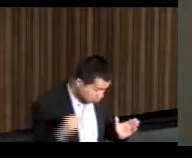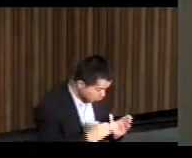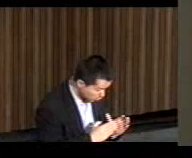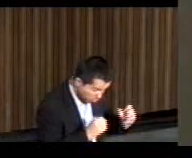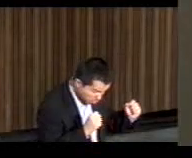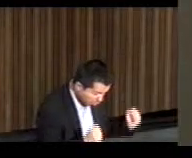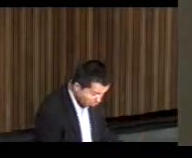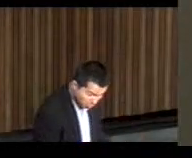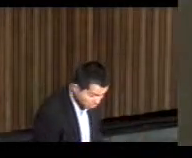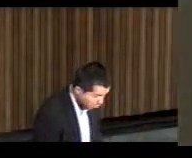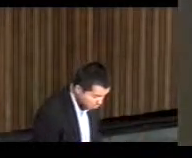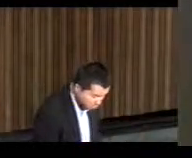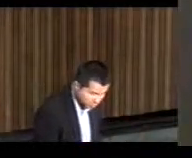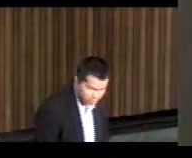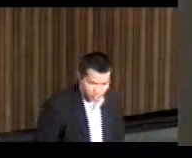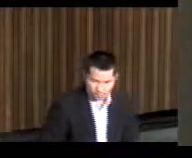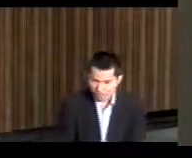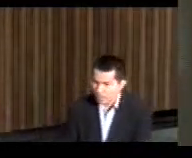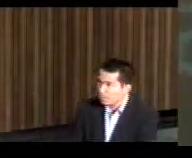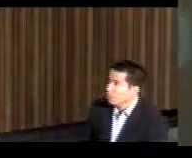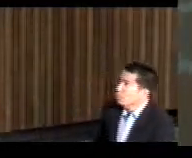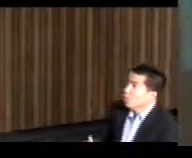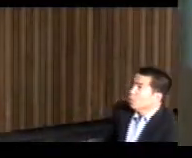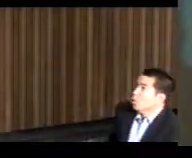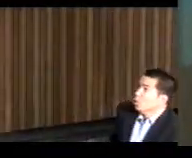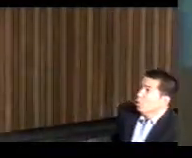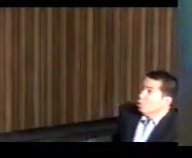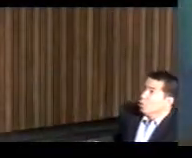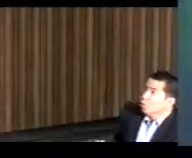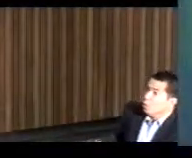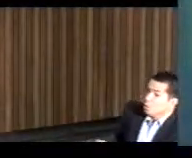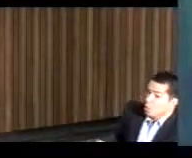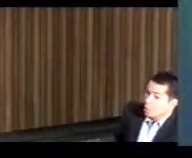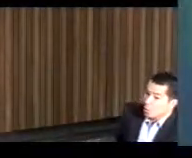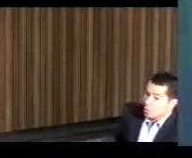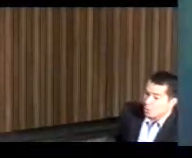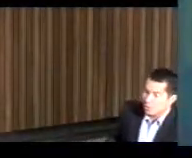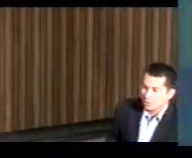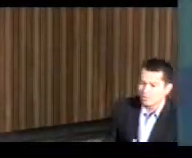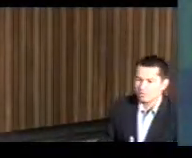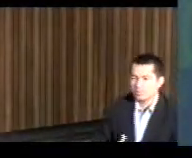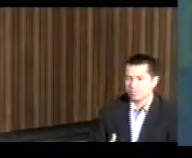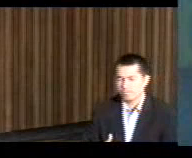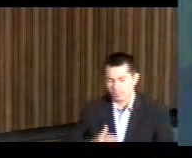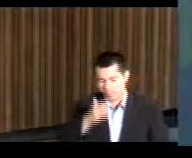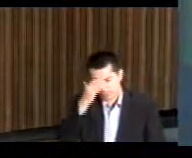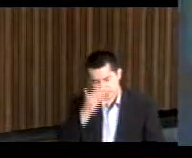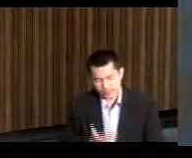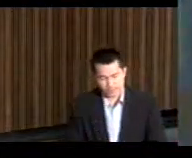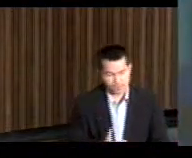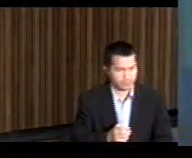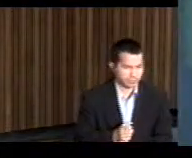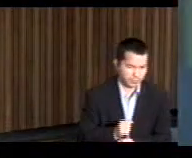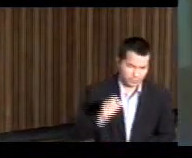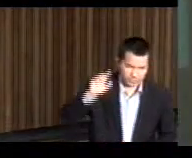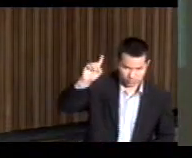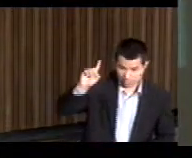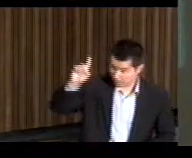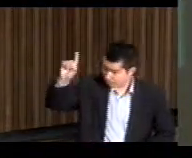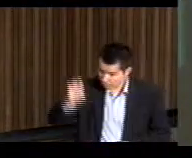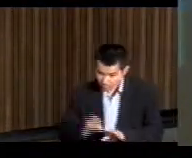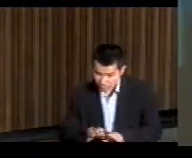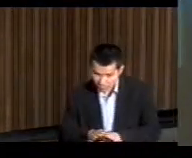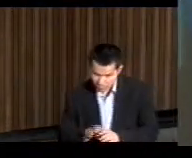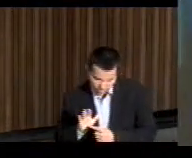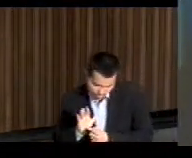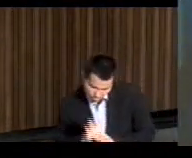Todo-Poderoso, eu posso todas as coisas. Eu não sou apenas o Deus que